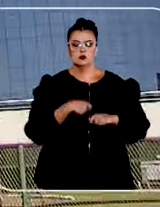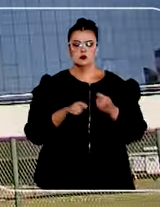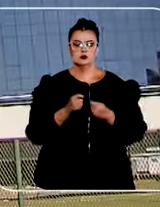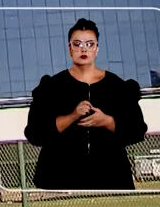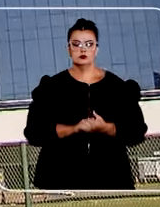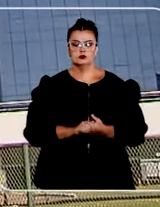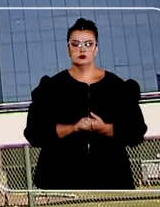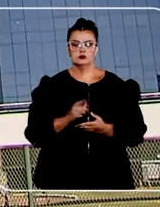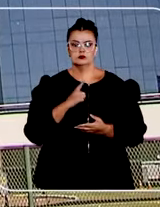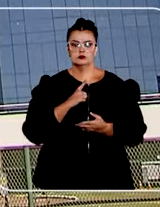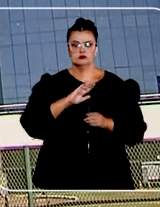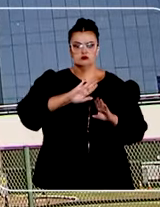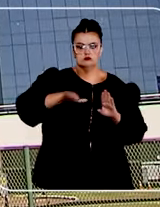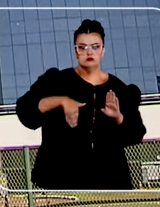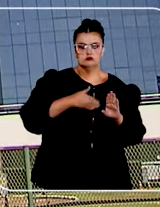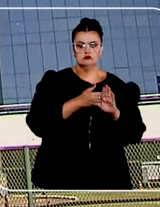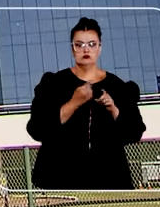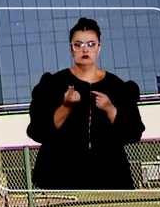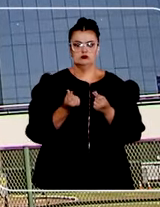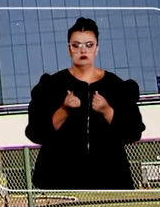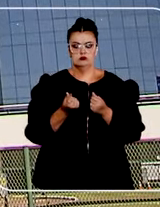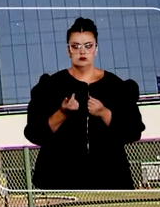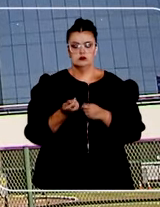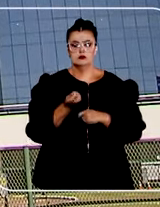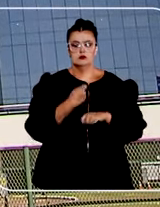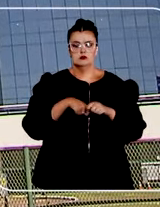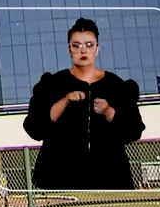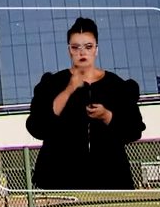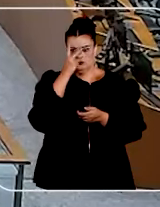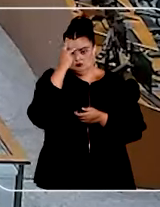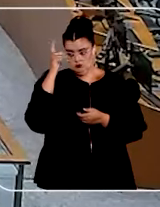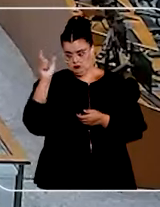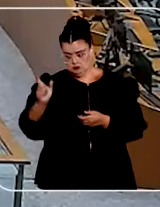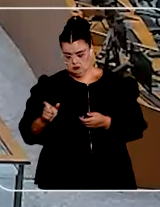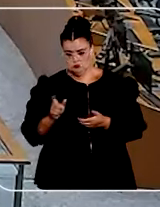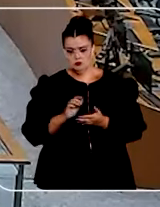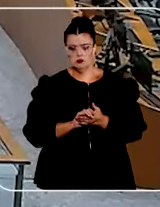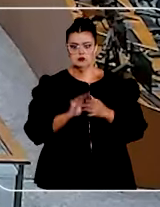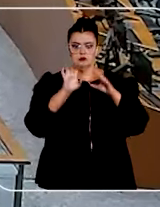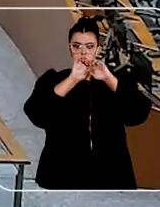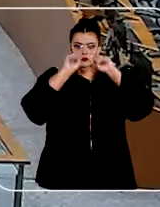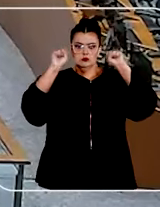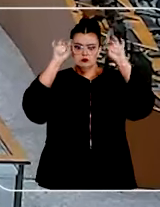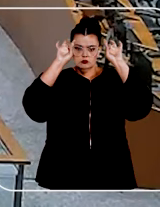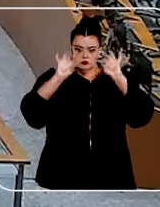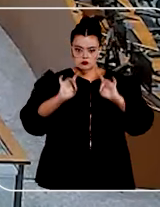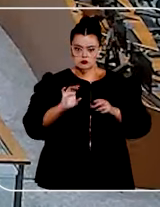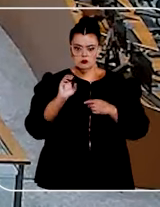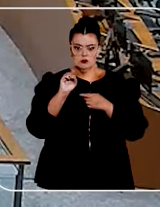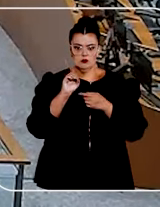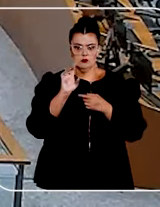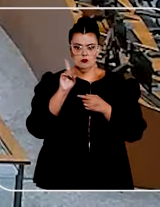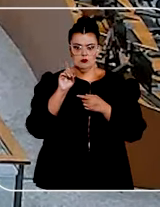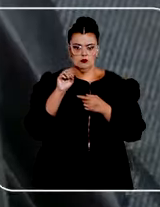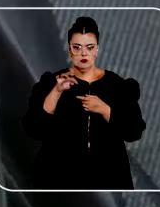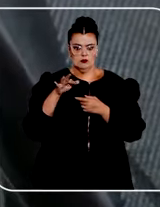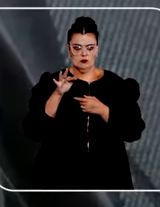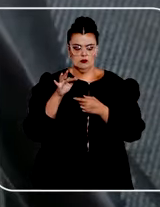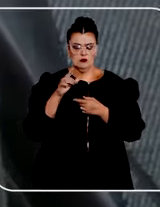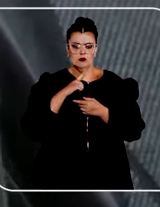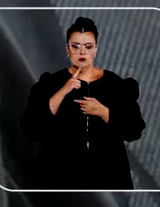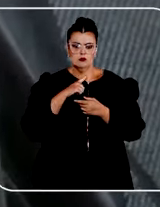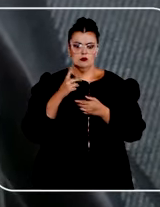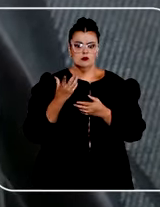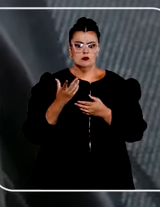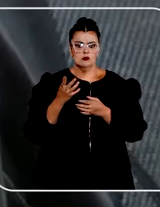financeiras que envolveram lavagem de dinheiro e o uso de laranjas o relator na corte especial Ministro og Fernandes